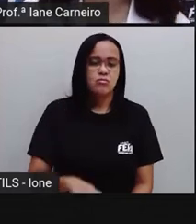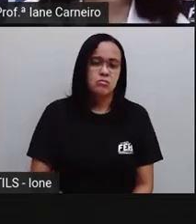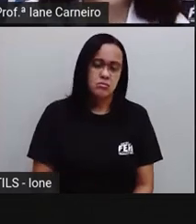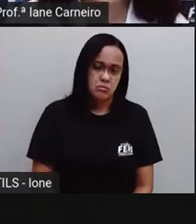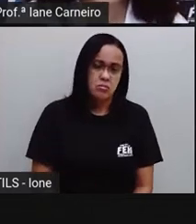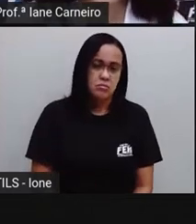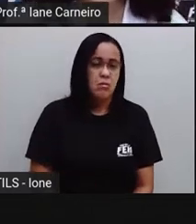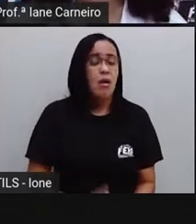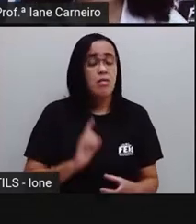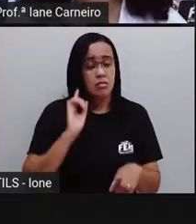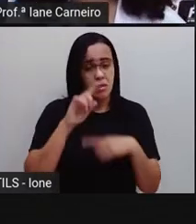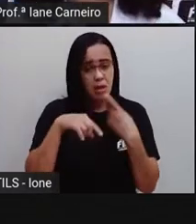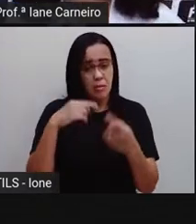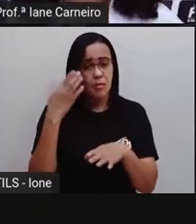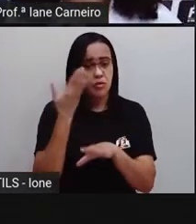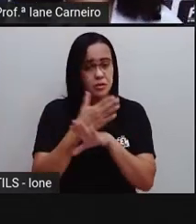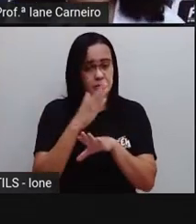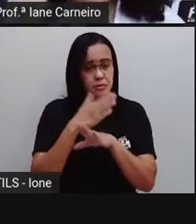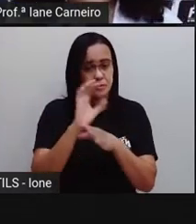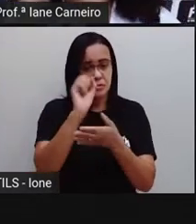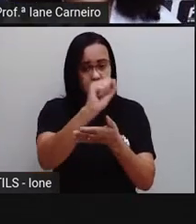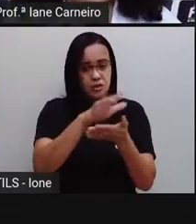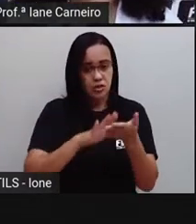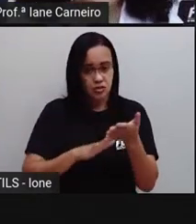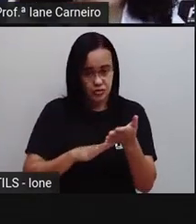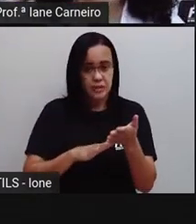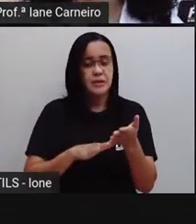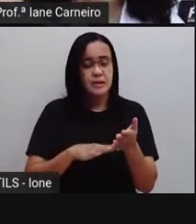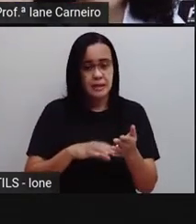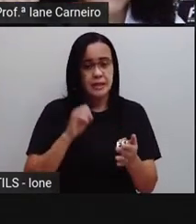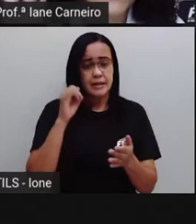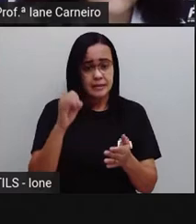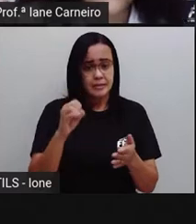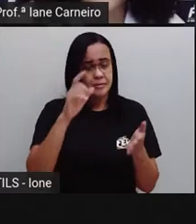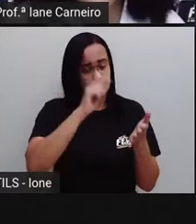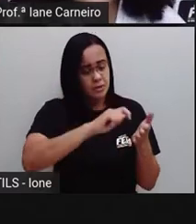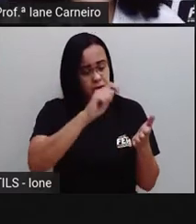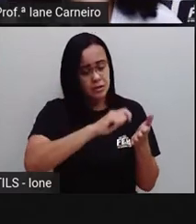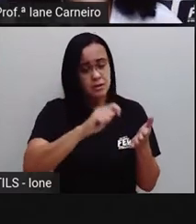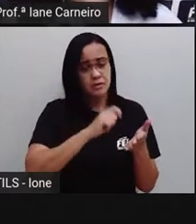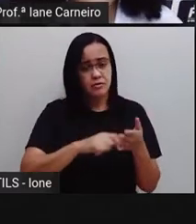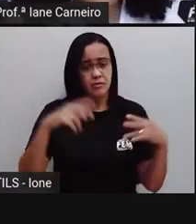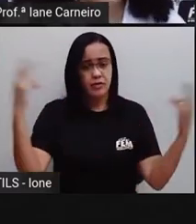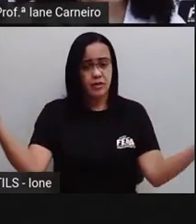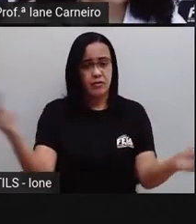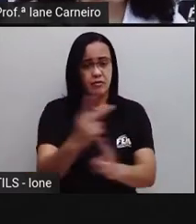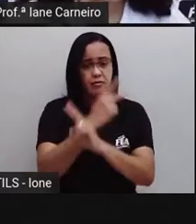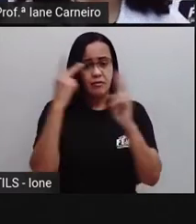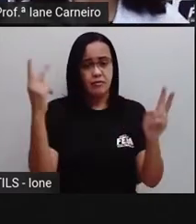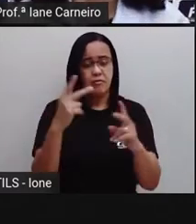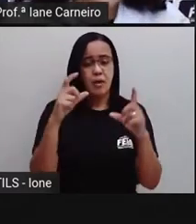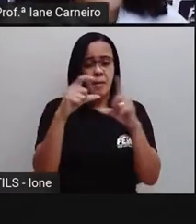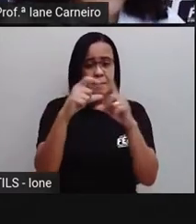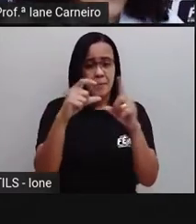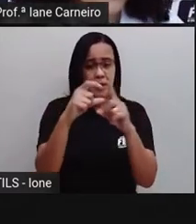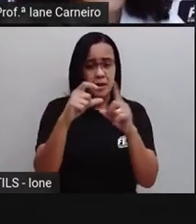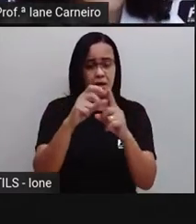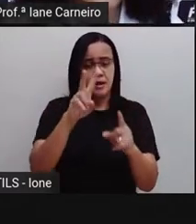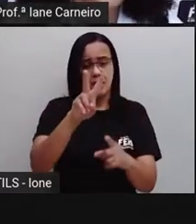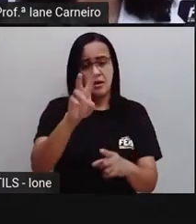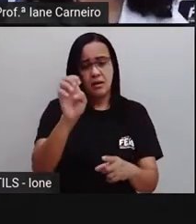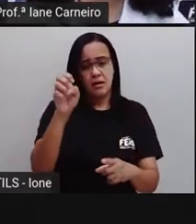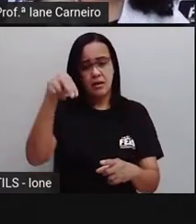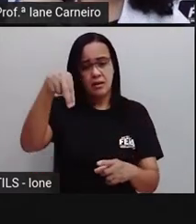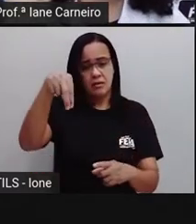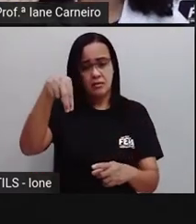a prova vai fazer esse exercício mas já pensou se na hora de você escrever a palavra vento você colocar o fe no lugar do